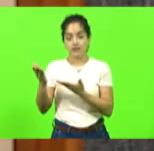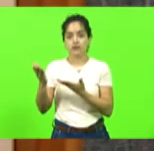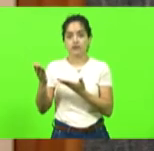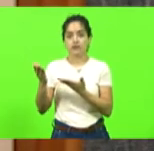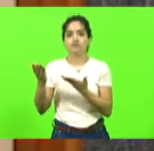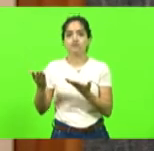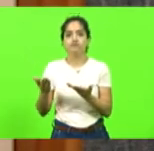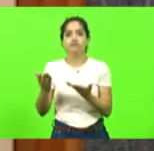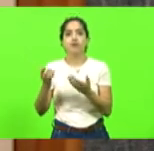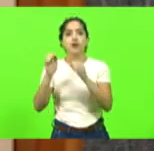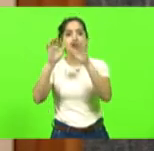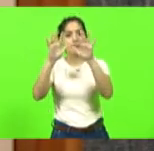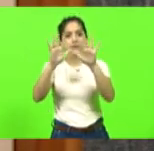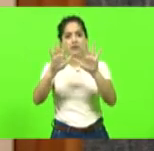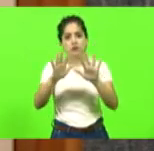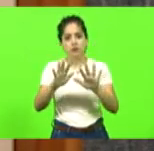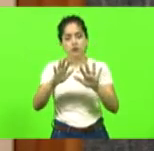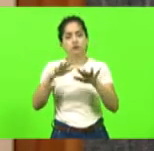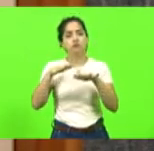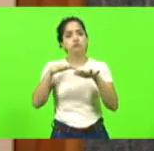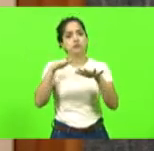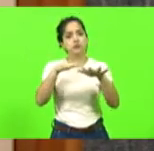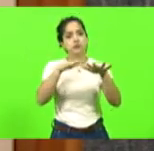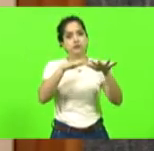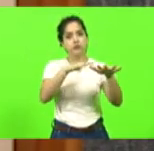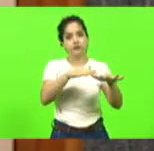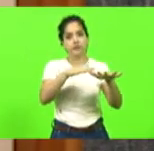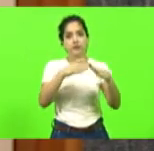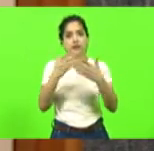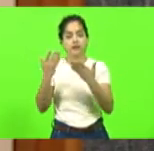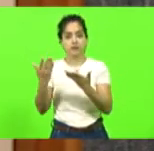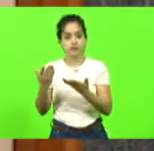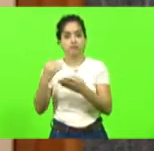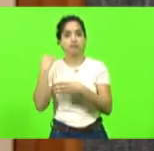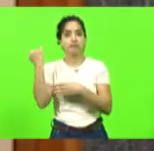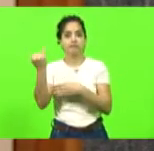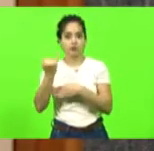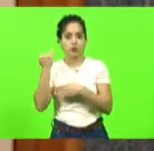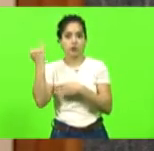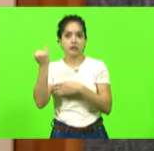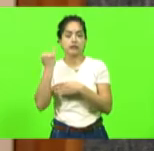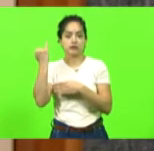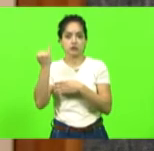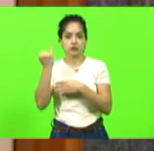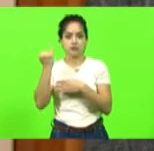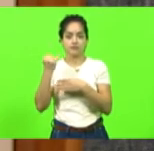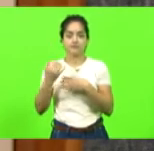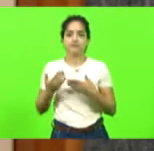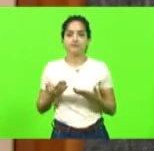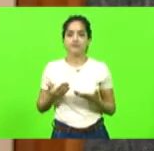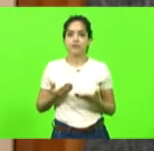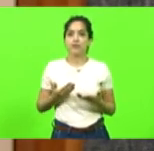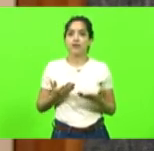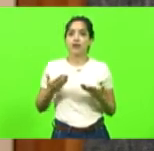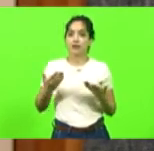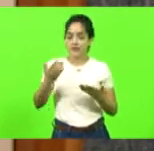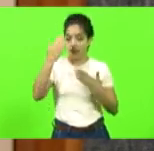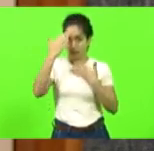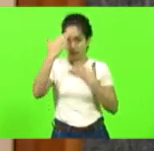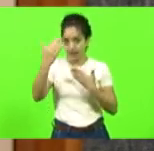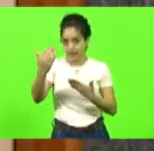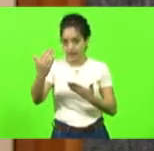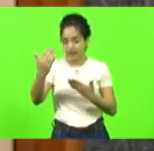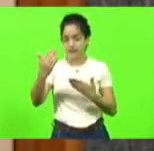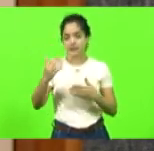ilumina toda a nossa caminhada pastoral, foi e é muito importante para esse movimento. Agradeço, em nome